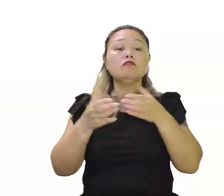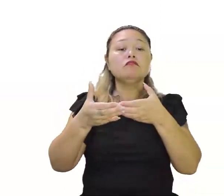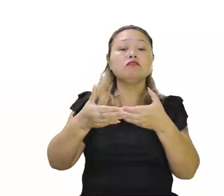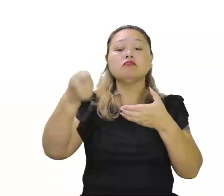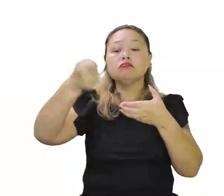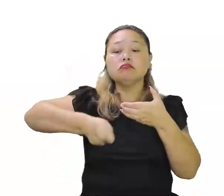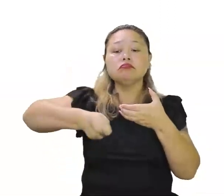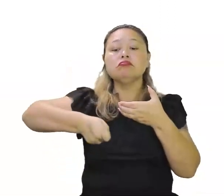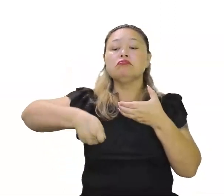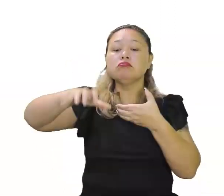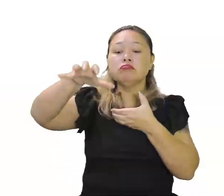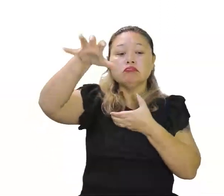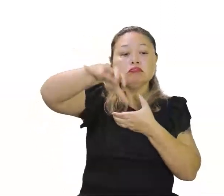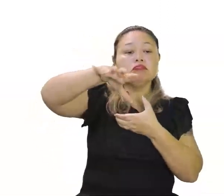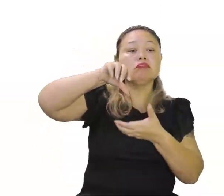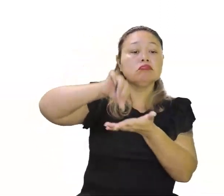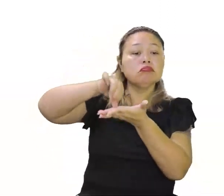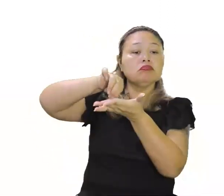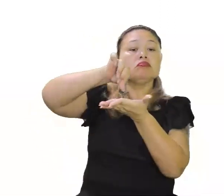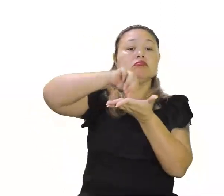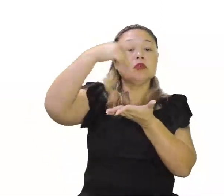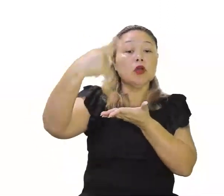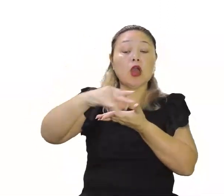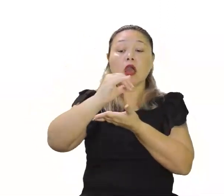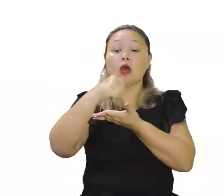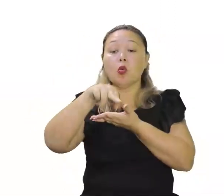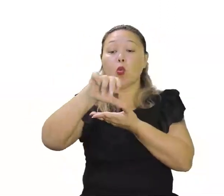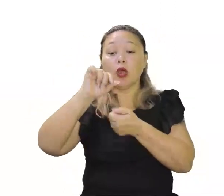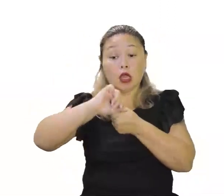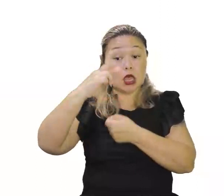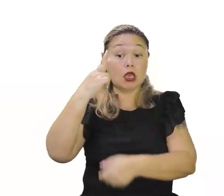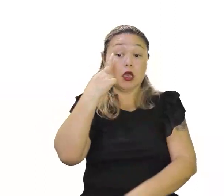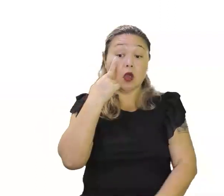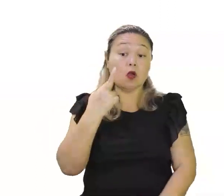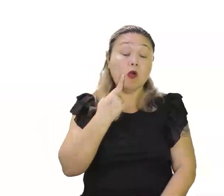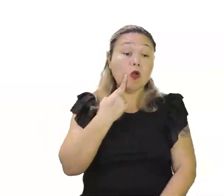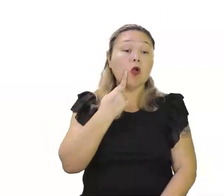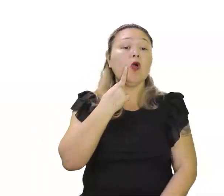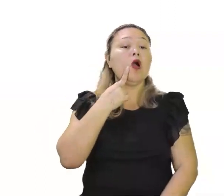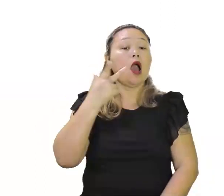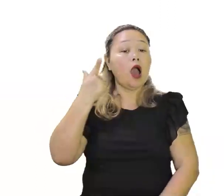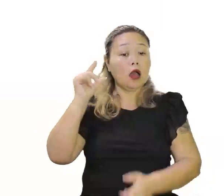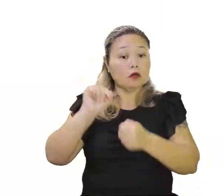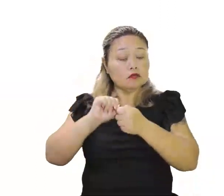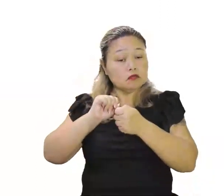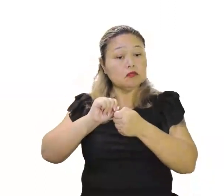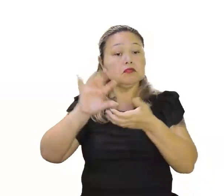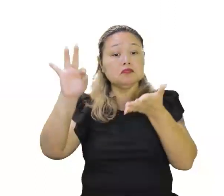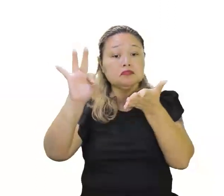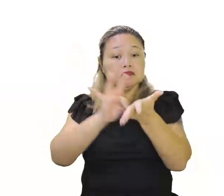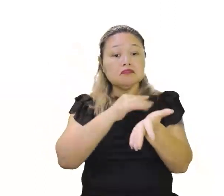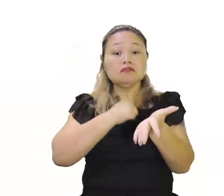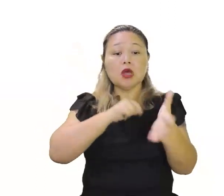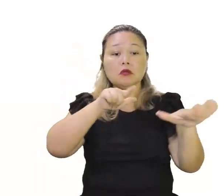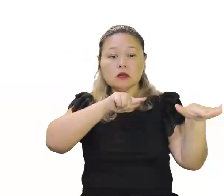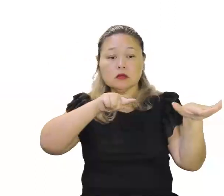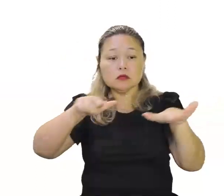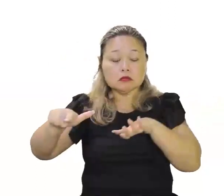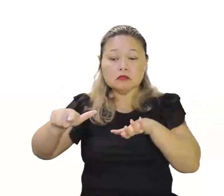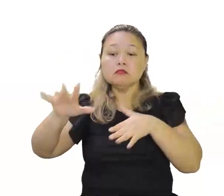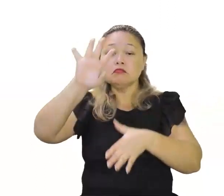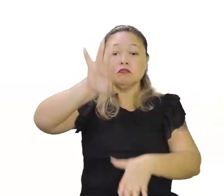Decisão Regional da Superintendência do INCRA de Rondônia aprovou nessa semana a atualização